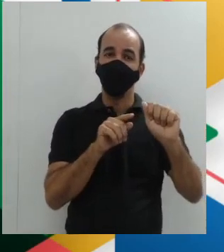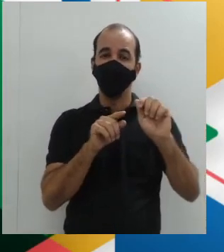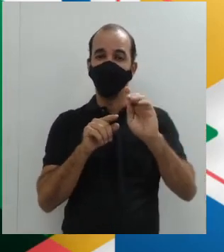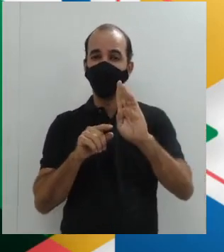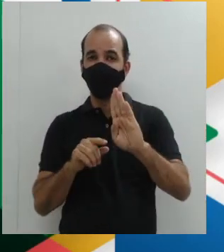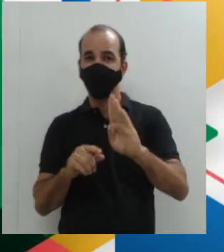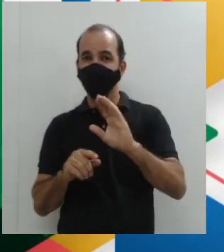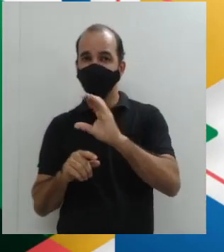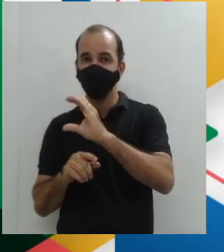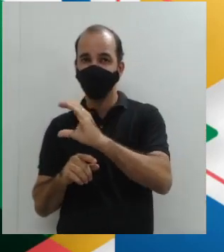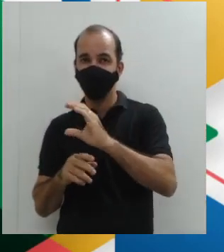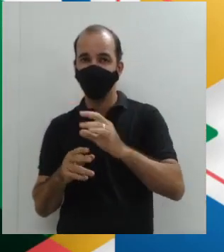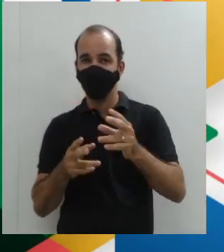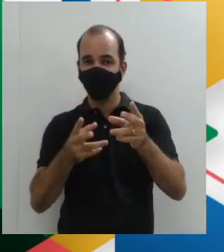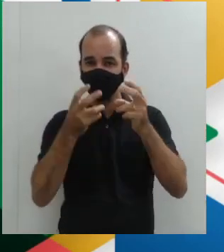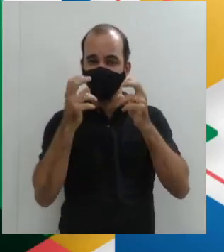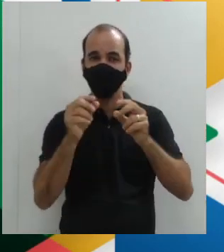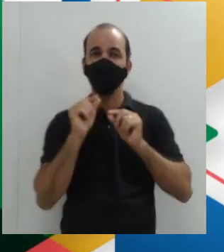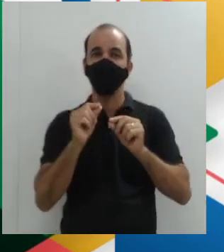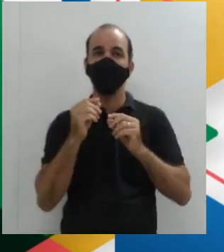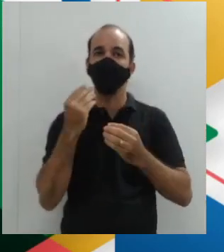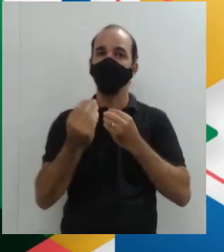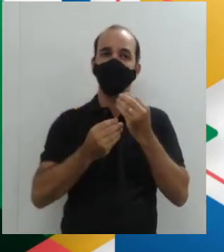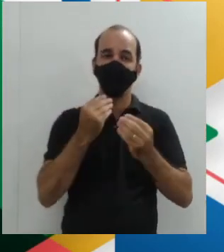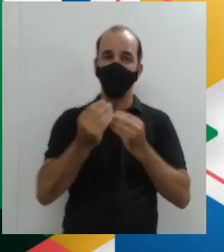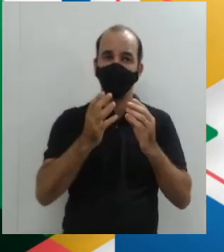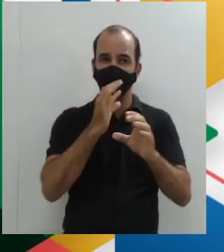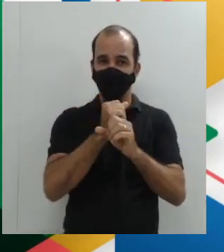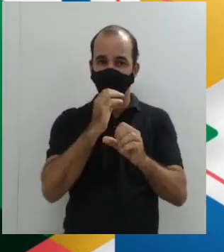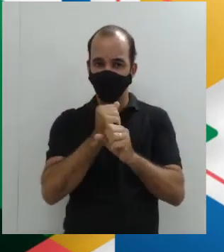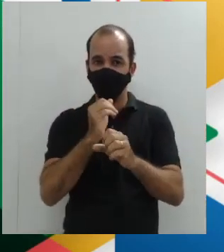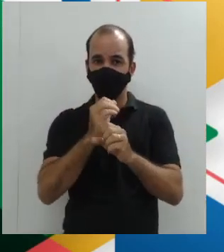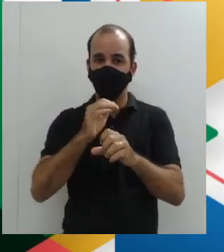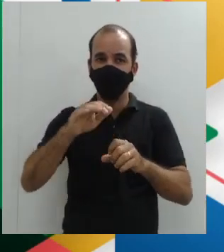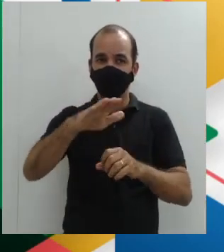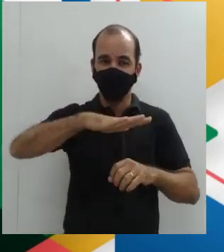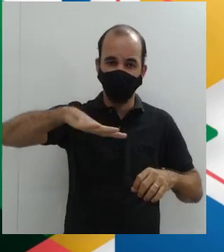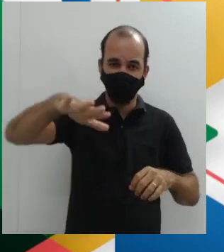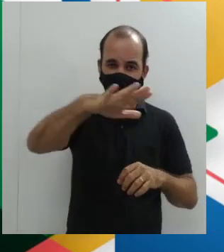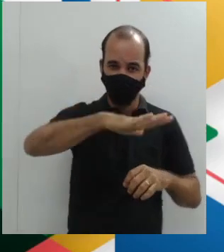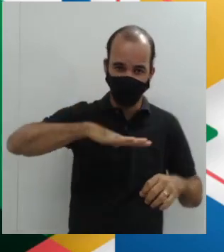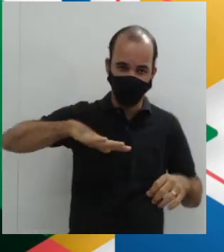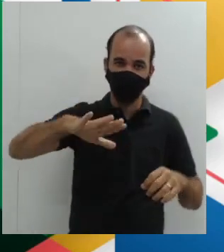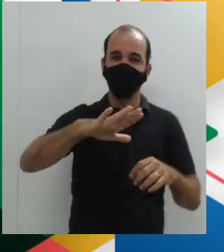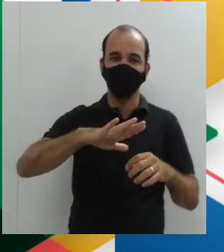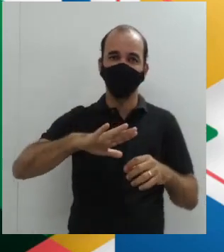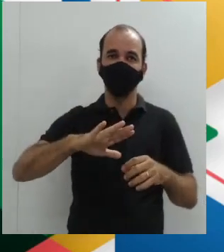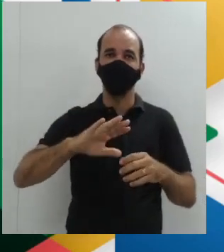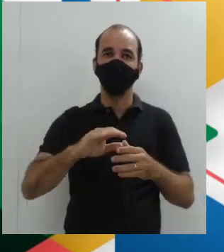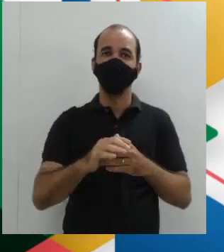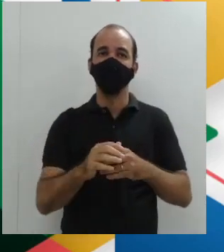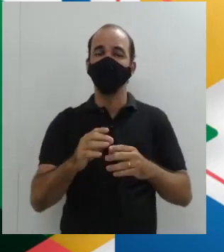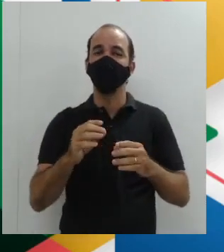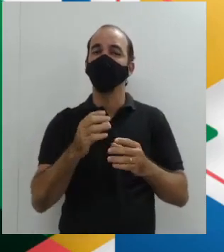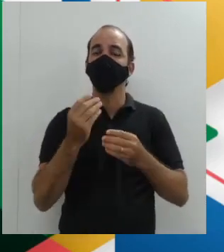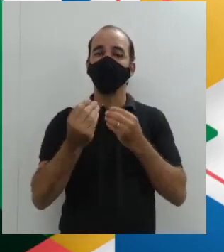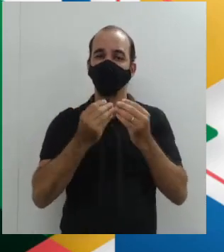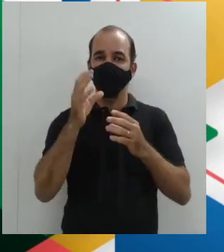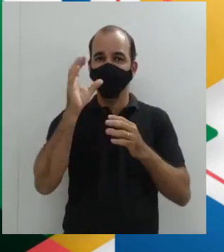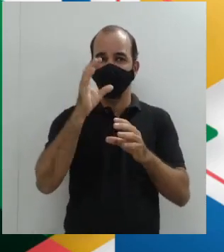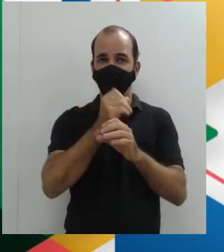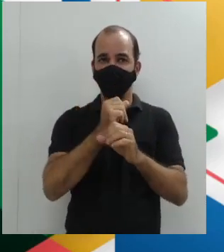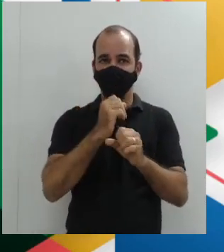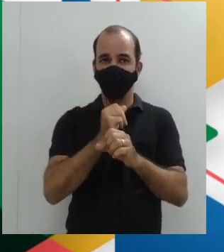bom? Observe que se eu quero calcular a área da superfície da figura, quando eu faço o cálculo dessa área aqui, ó, eu vou